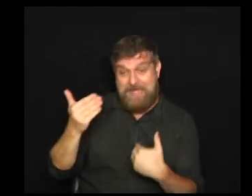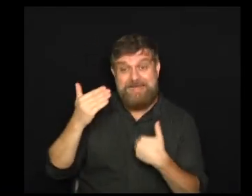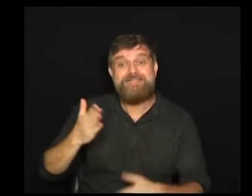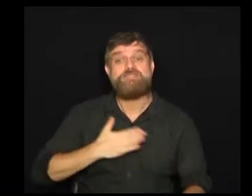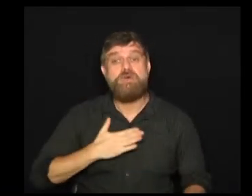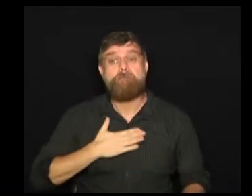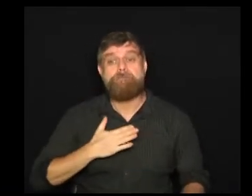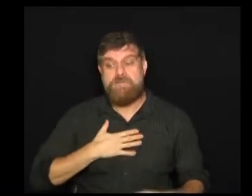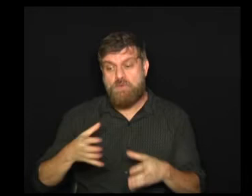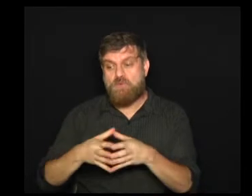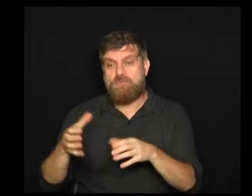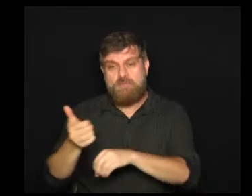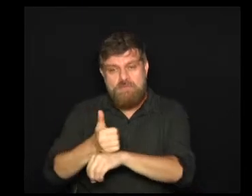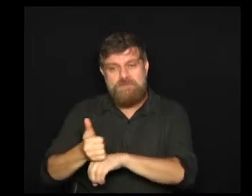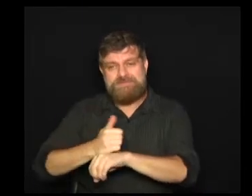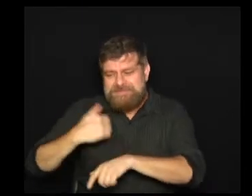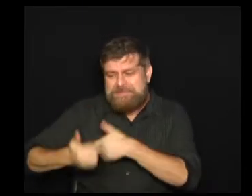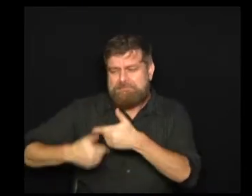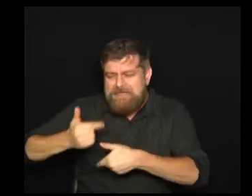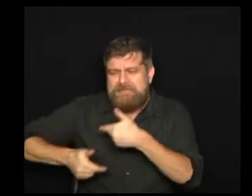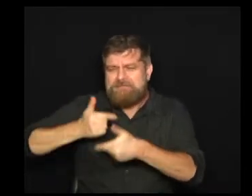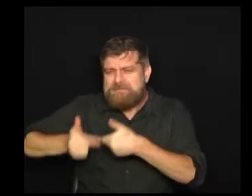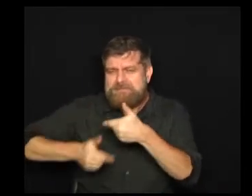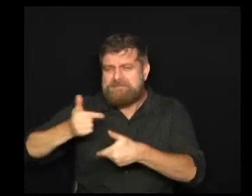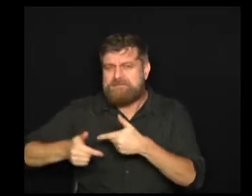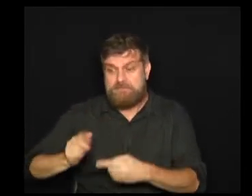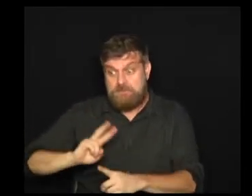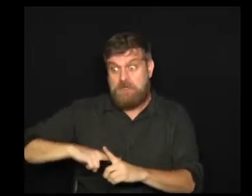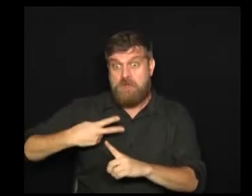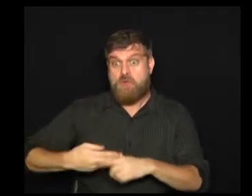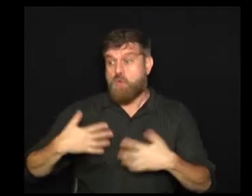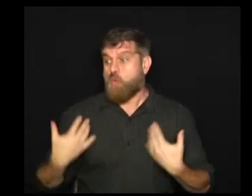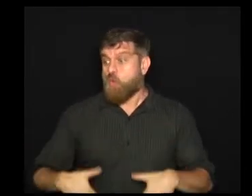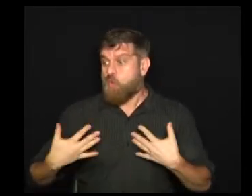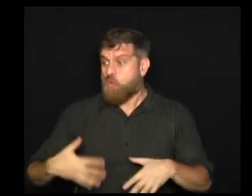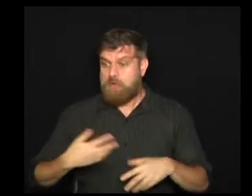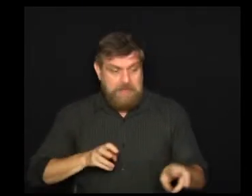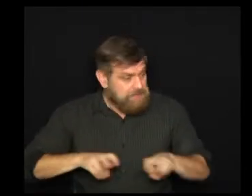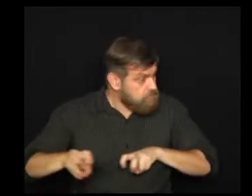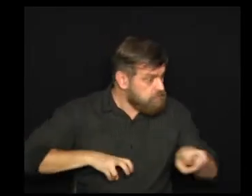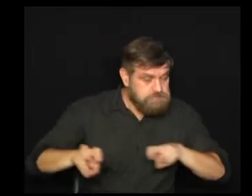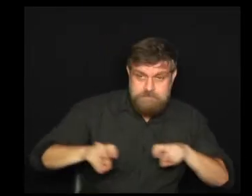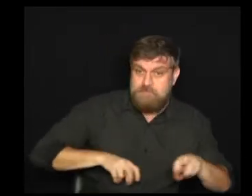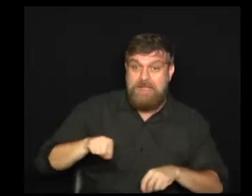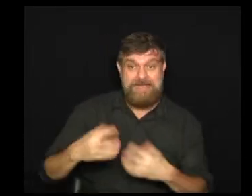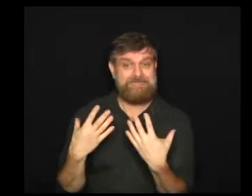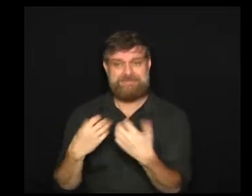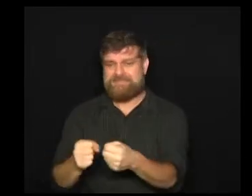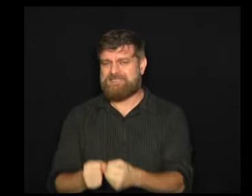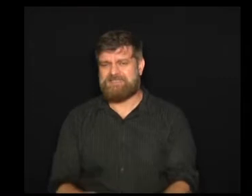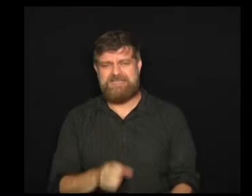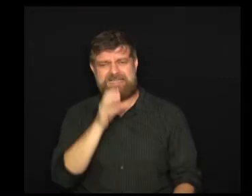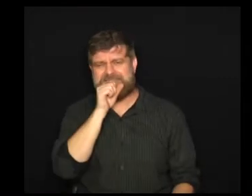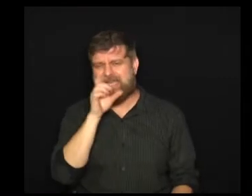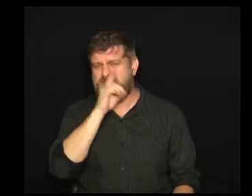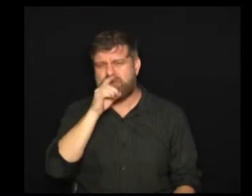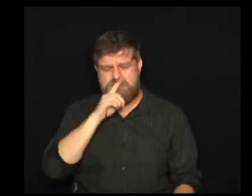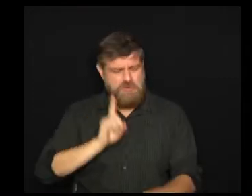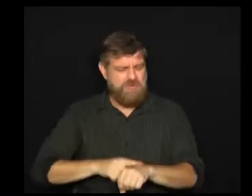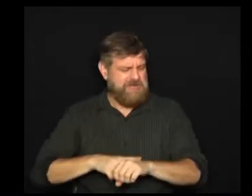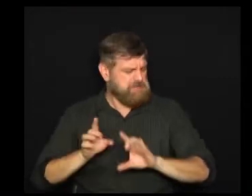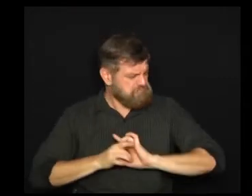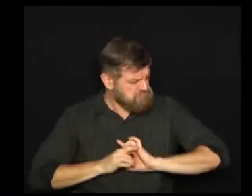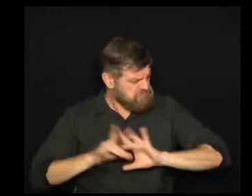minha equipe que se desdobra, né? Quando a gente fala, precisa fazer tal coisa, não, vamos fazer, não tem fim de semana, não tem horário, não tem nada, o